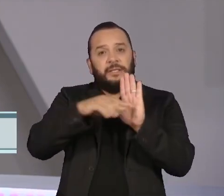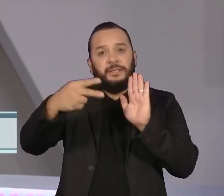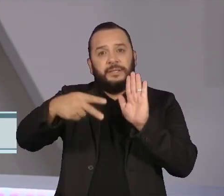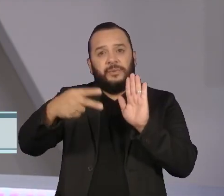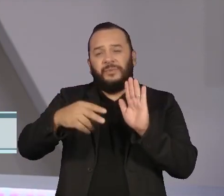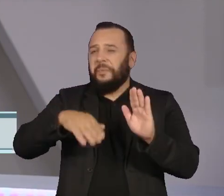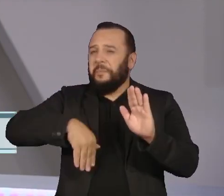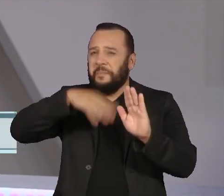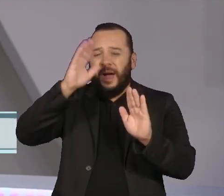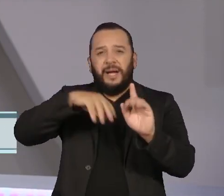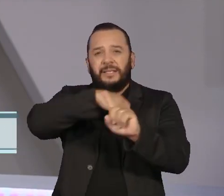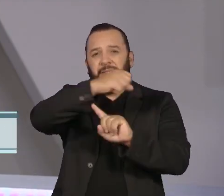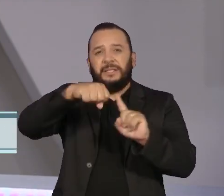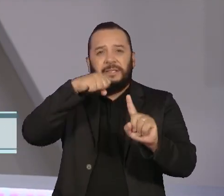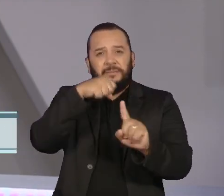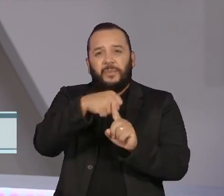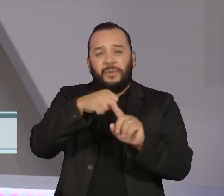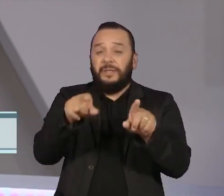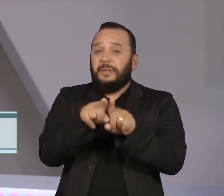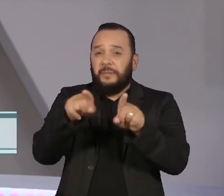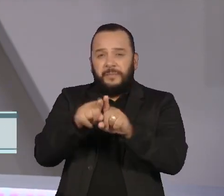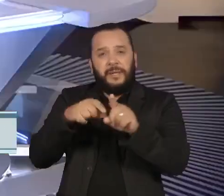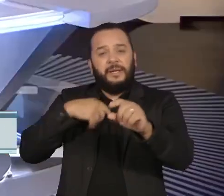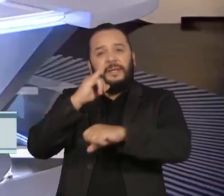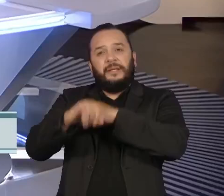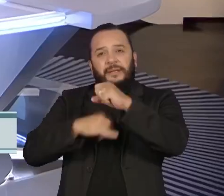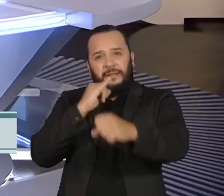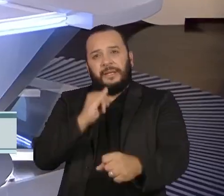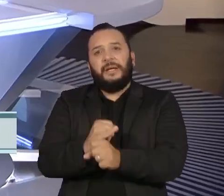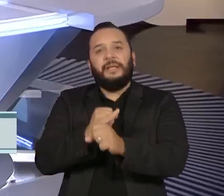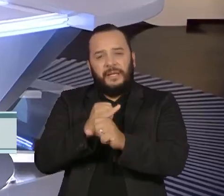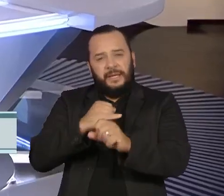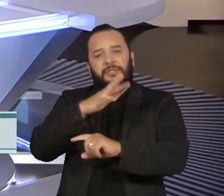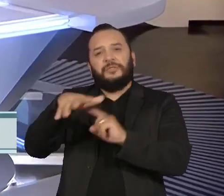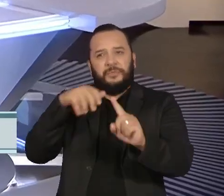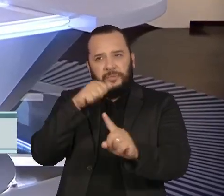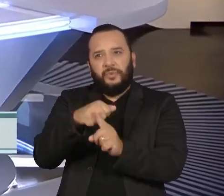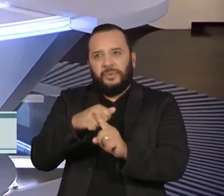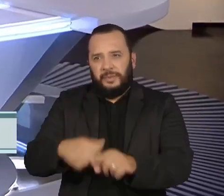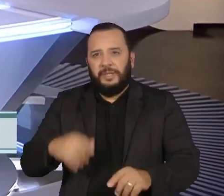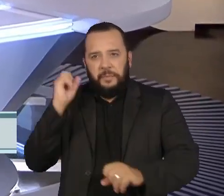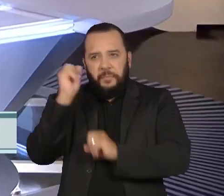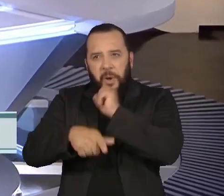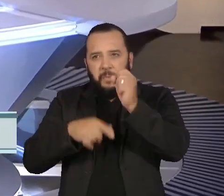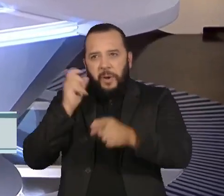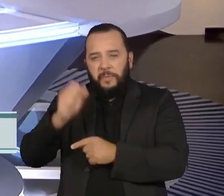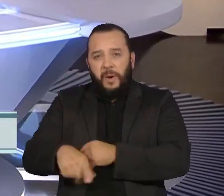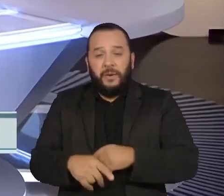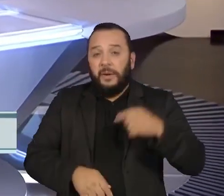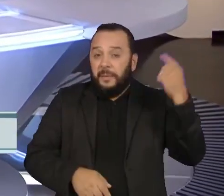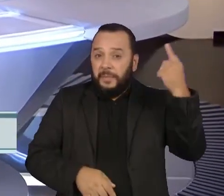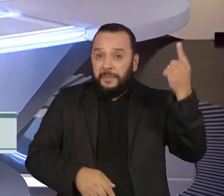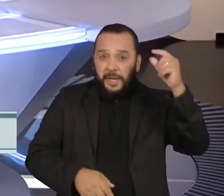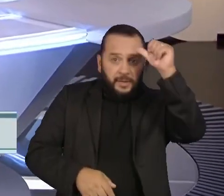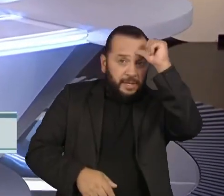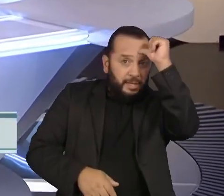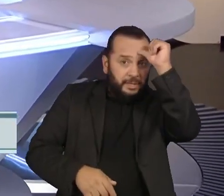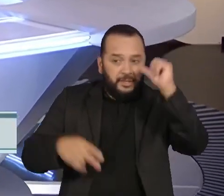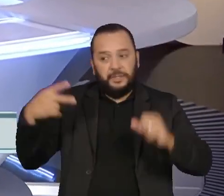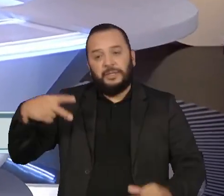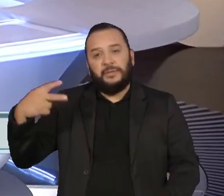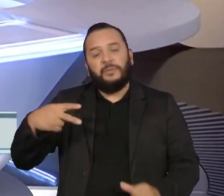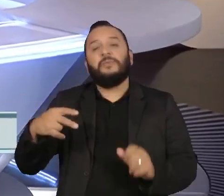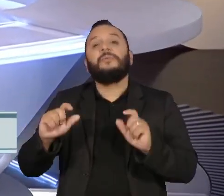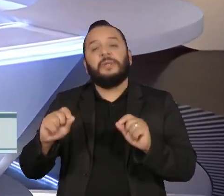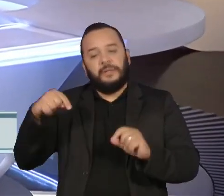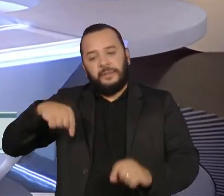mais praticam o cyberbullying no mundo. O Brasil fica atrás apenas da Índia, segundo dados do Instituto